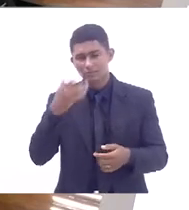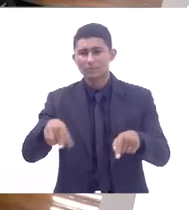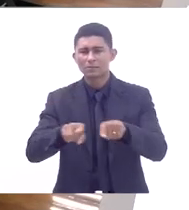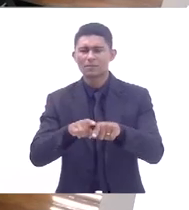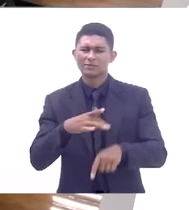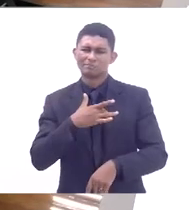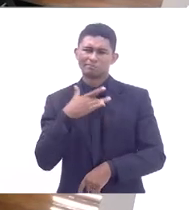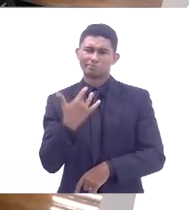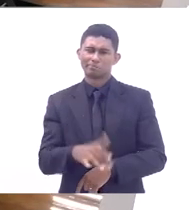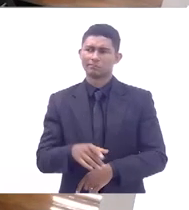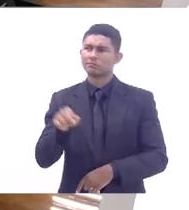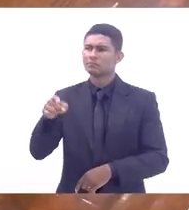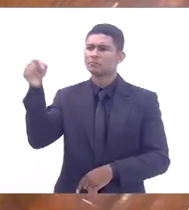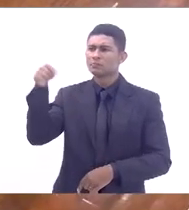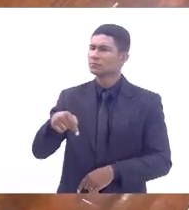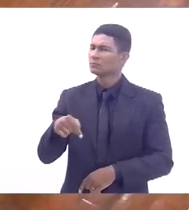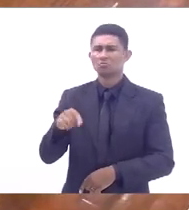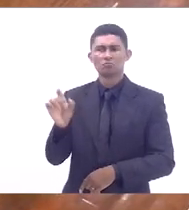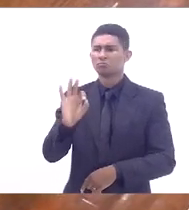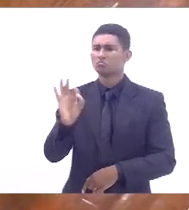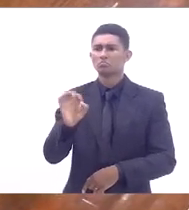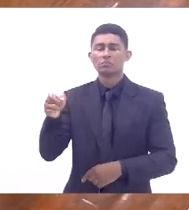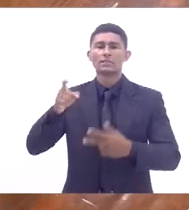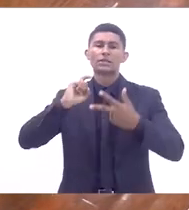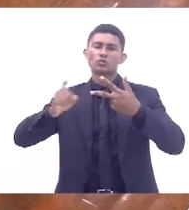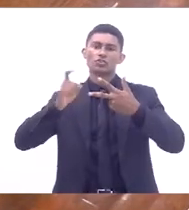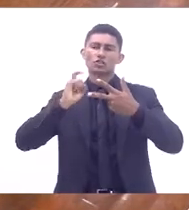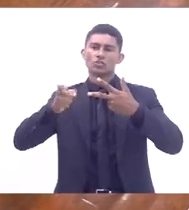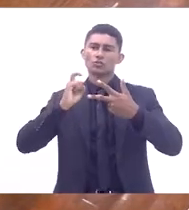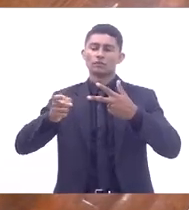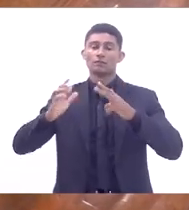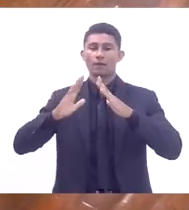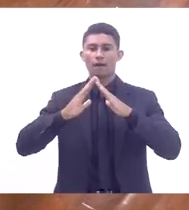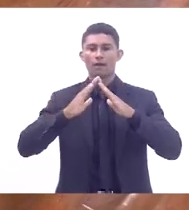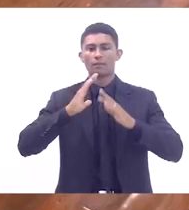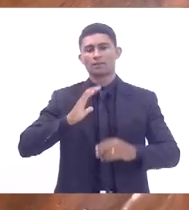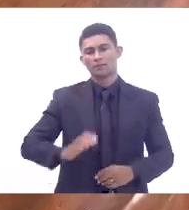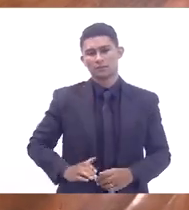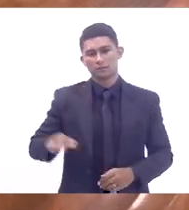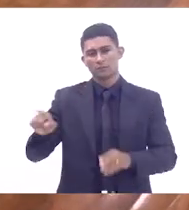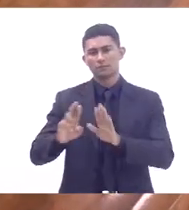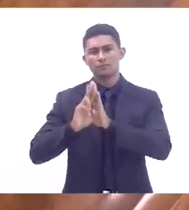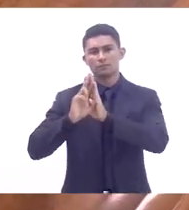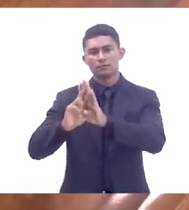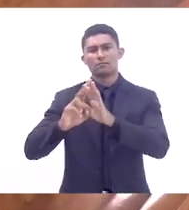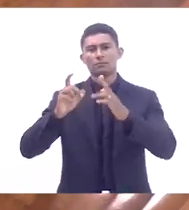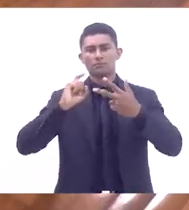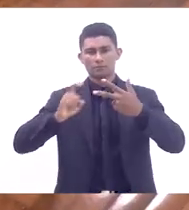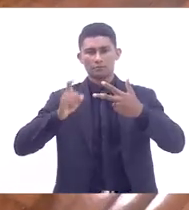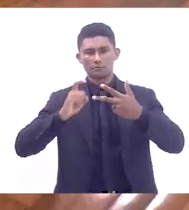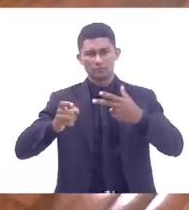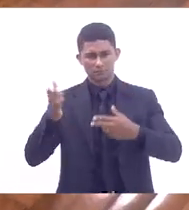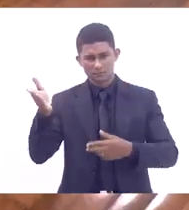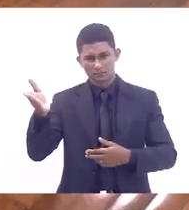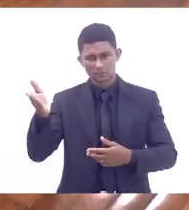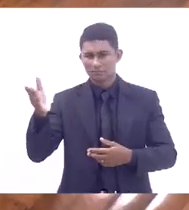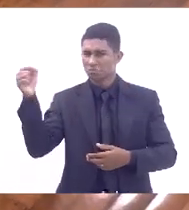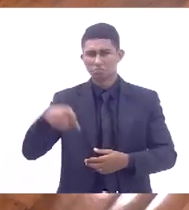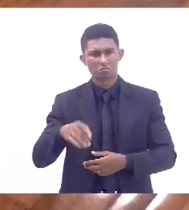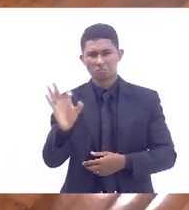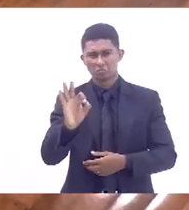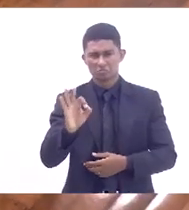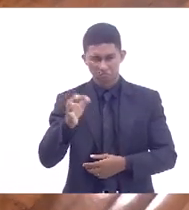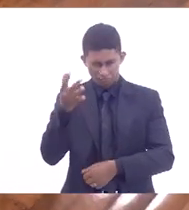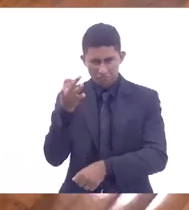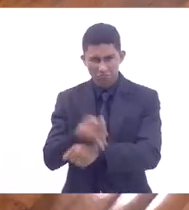pela ausência da do Poder Executivo aqui que a casa você viu que é representantes no Poder Executivo mas nós